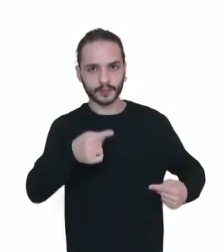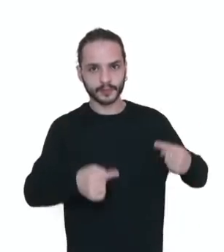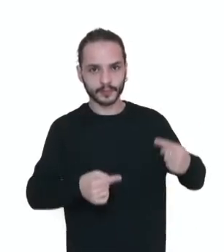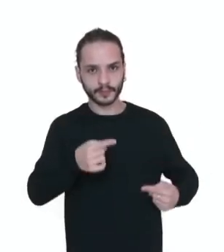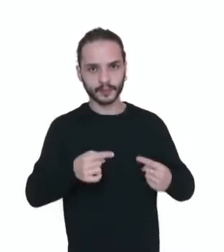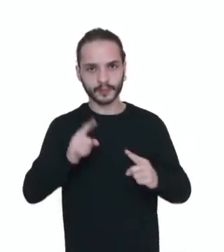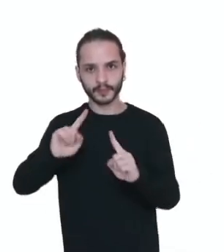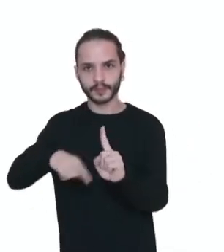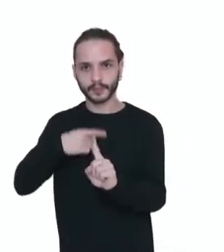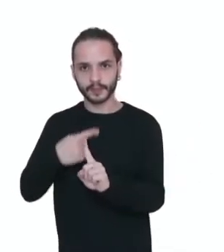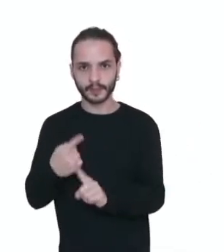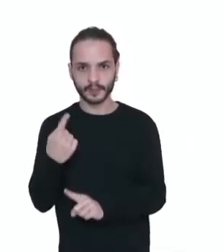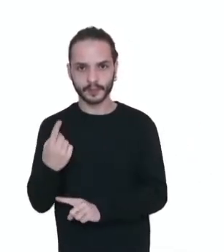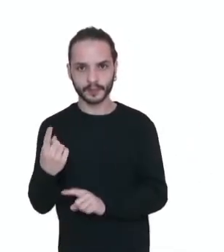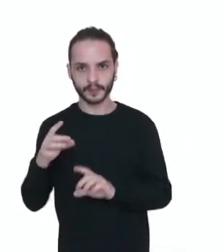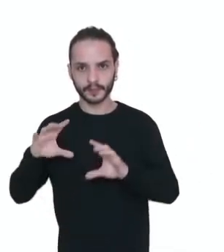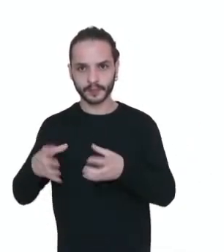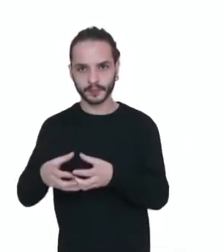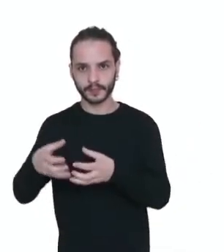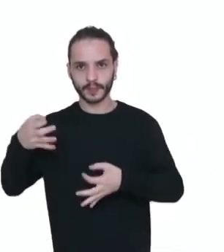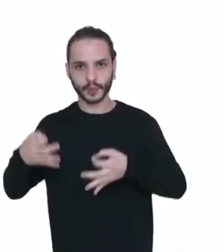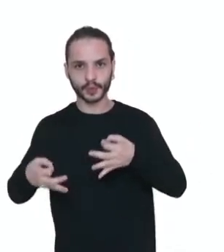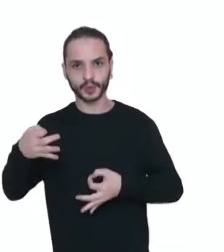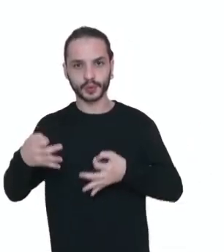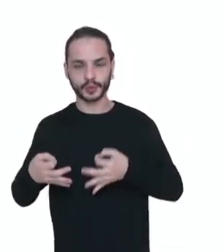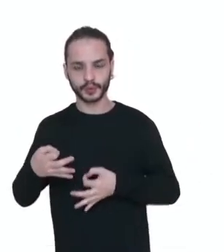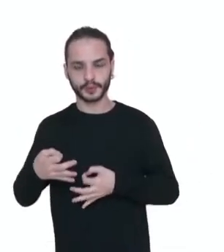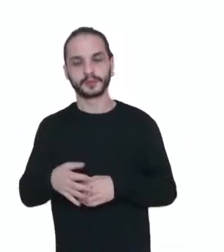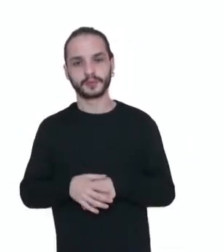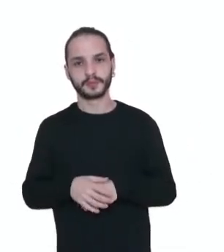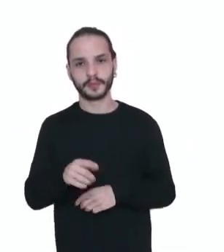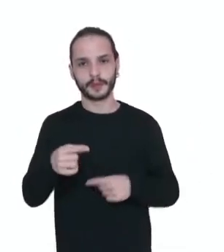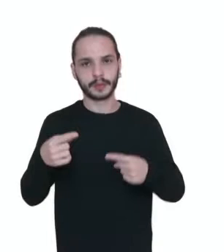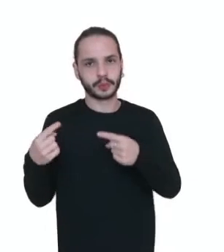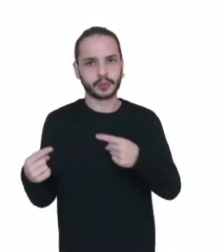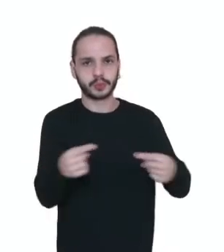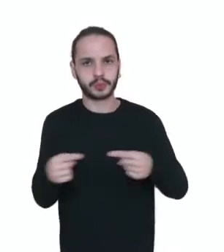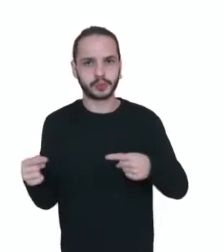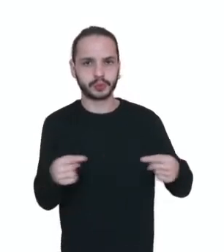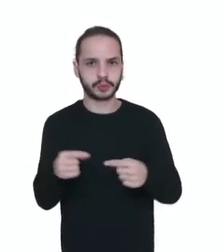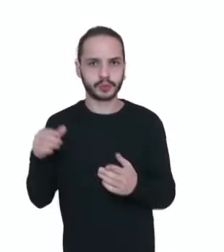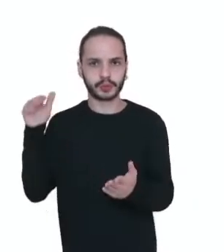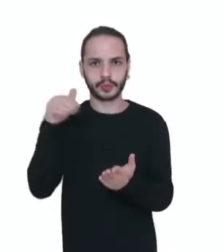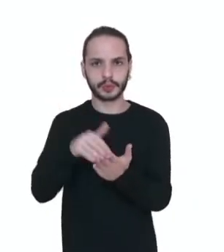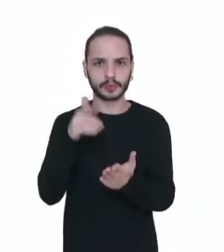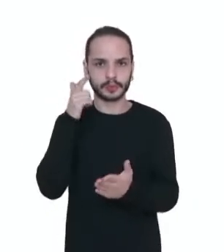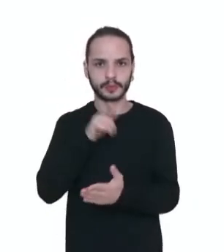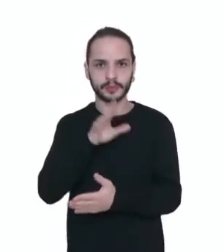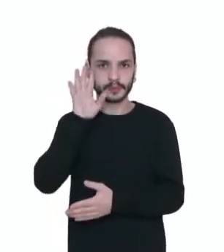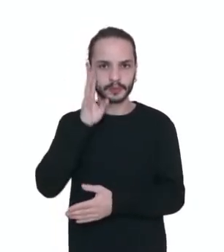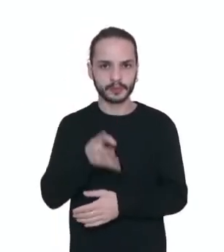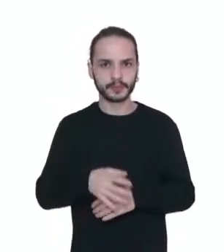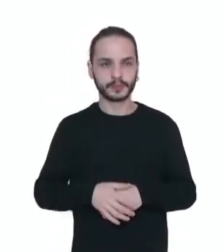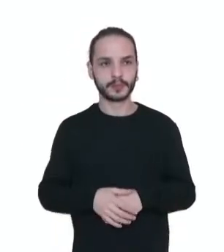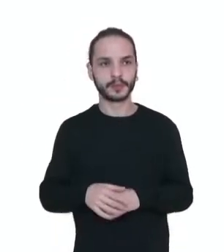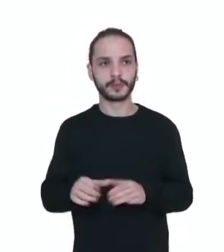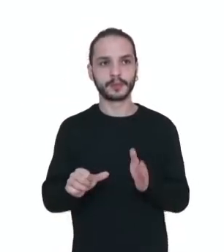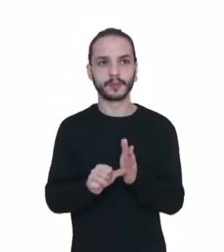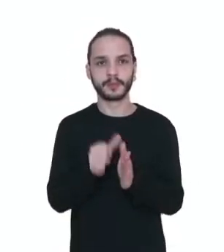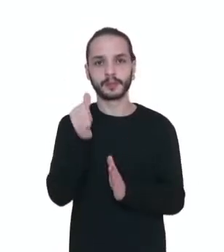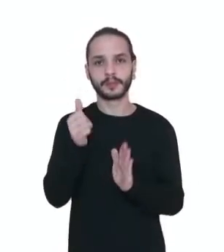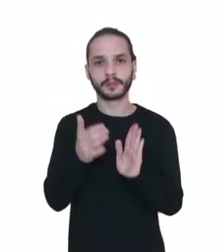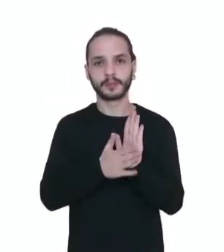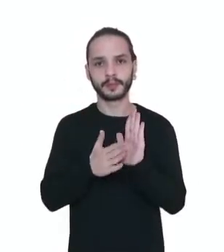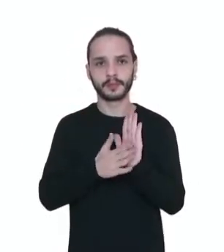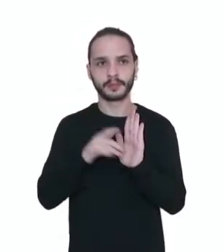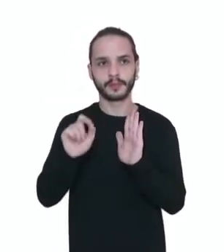que discutam sobre um tema até chegar a um veredito. A nossa pergunta para a primeira atividade é, nesse fragmento